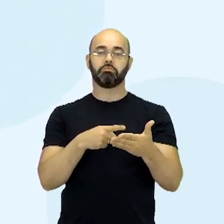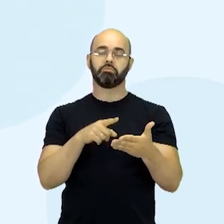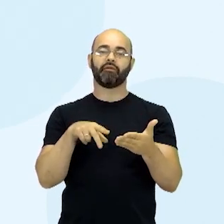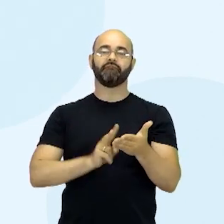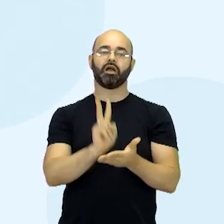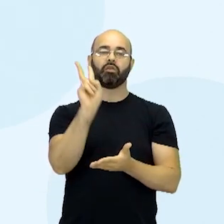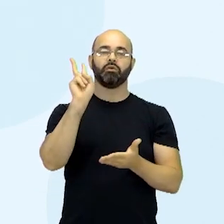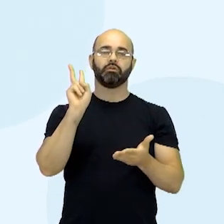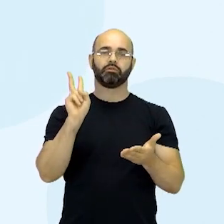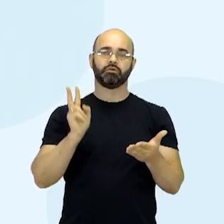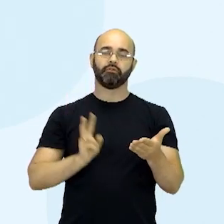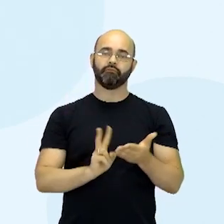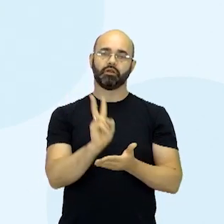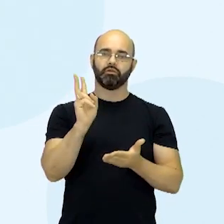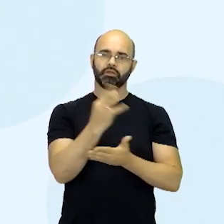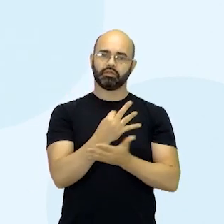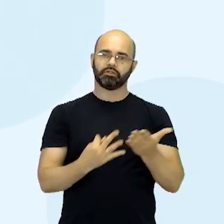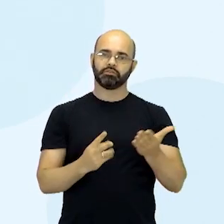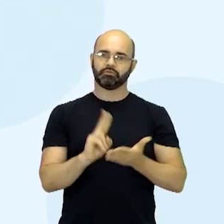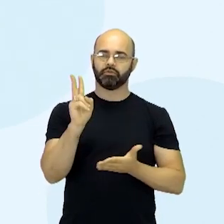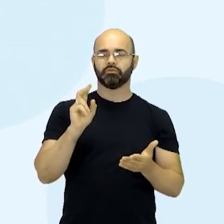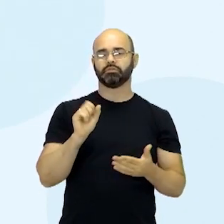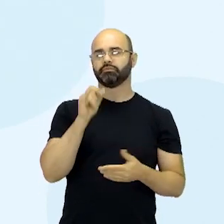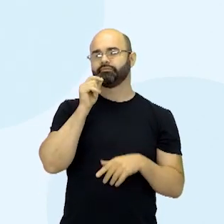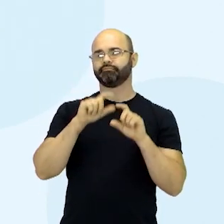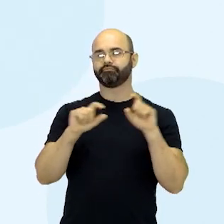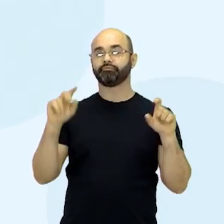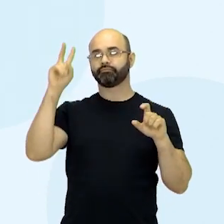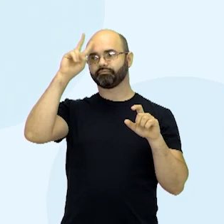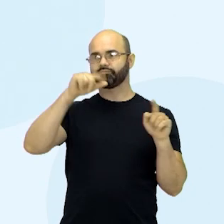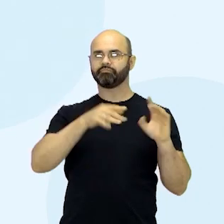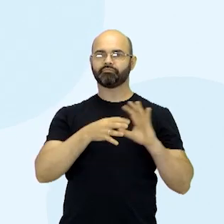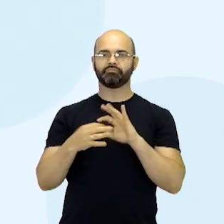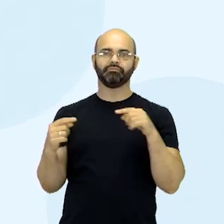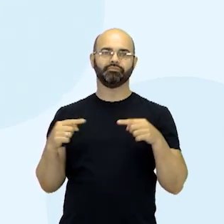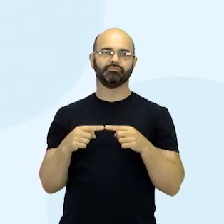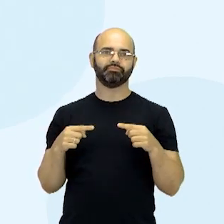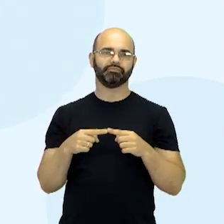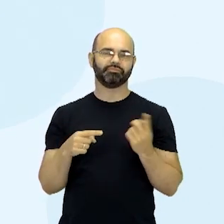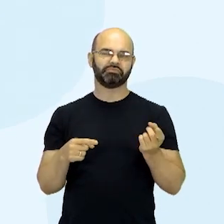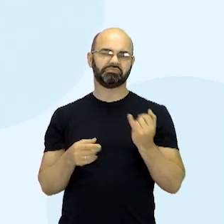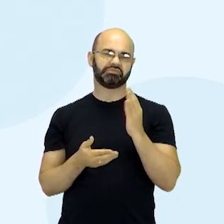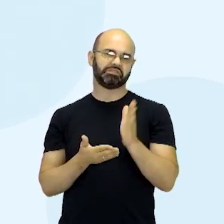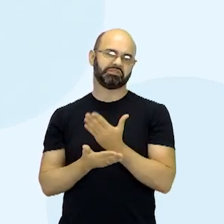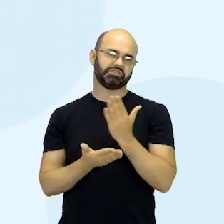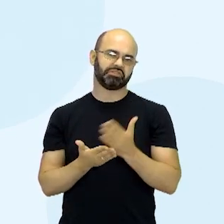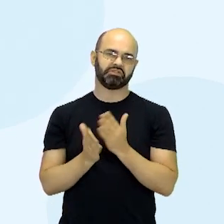citação, se você lembrar de uma frase de uma pessoa relacionada àquele contexto, de um livro, de